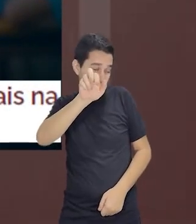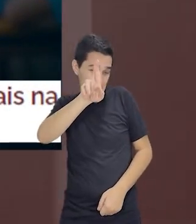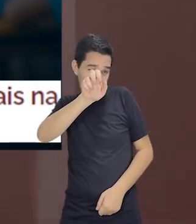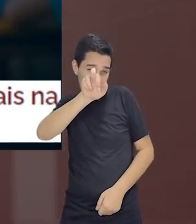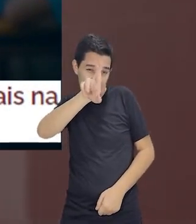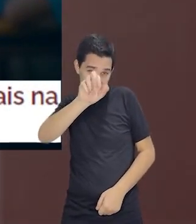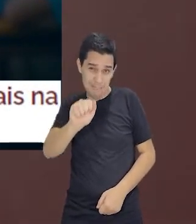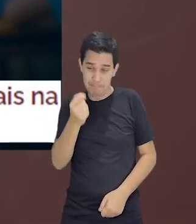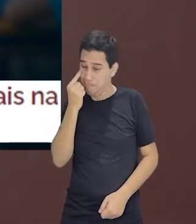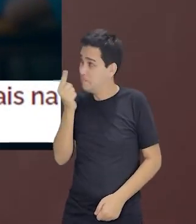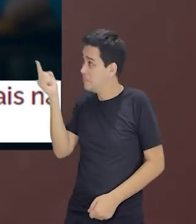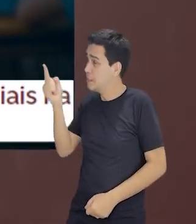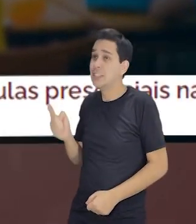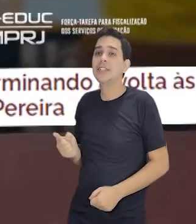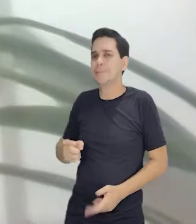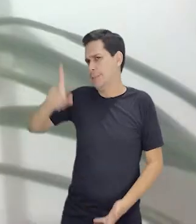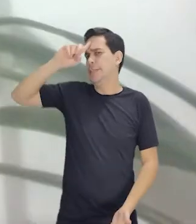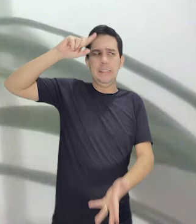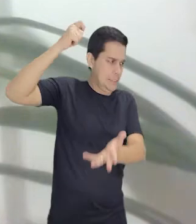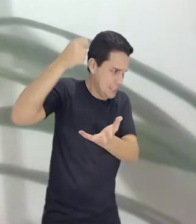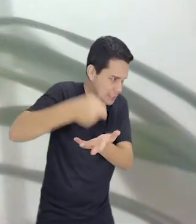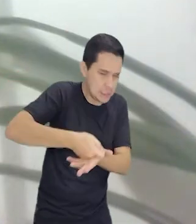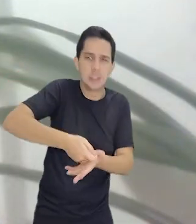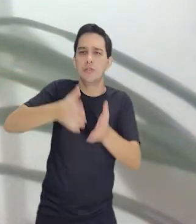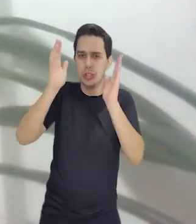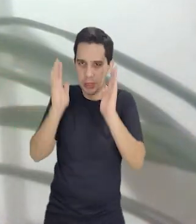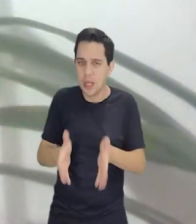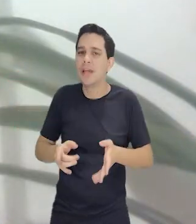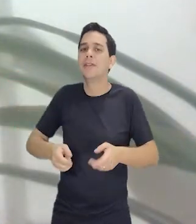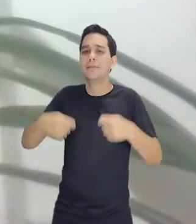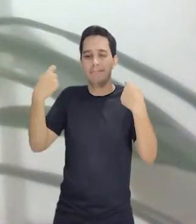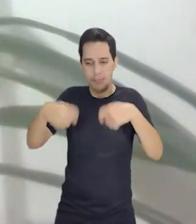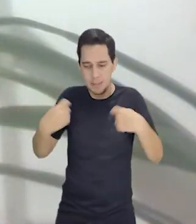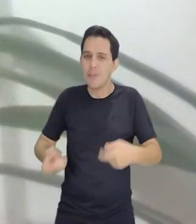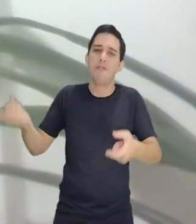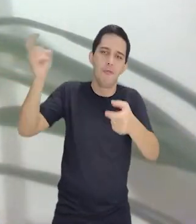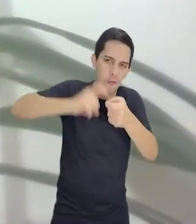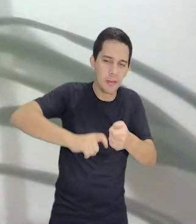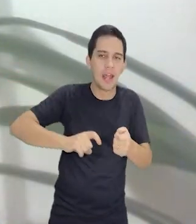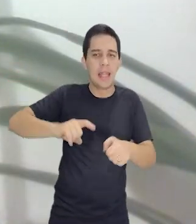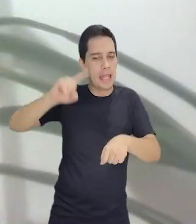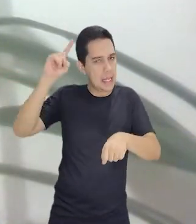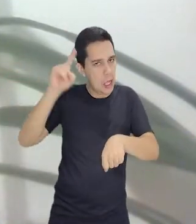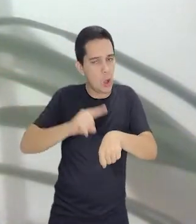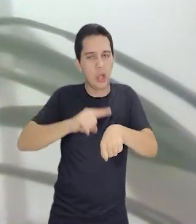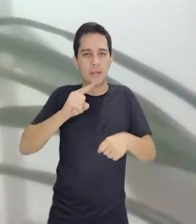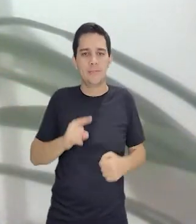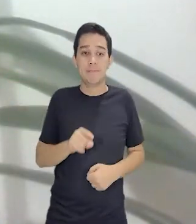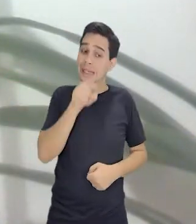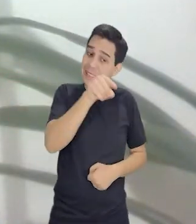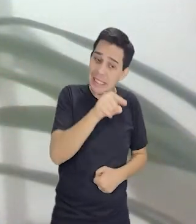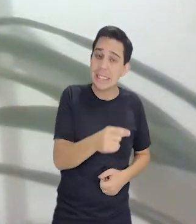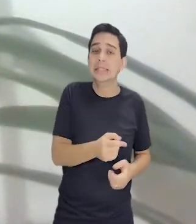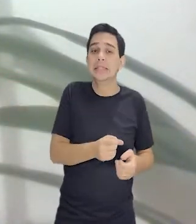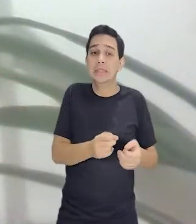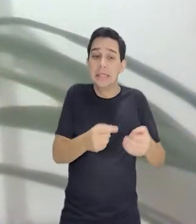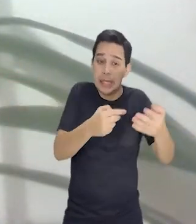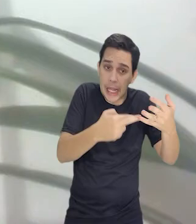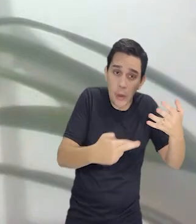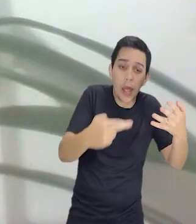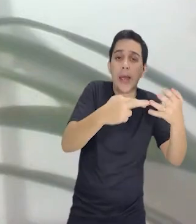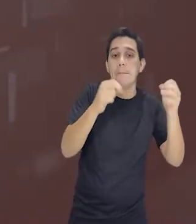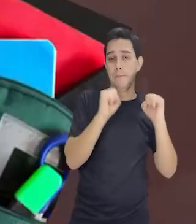vara única da comarca de Miguel Pereira, então há a possibilidade de interposição de recurso para o tribunal. E em relação ao município de Vassouras, foi uma